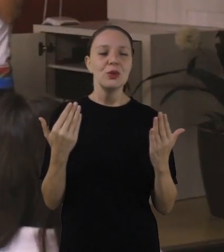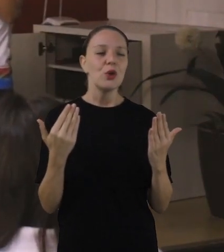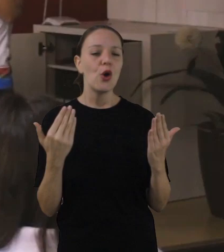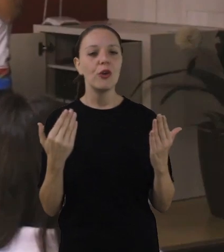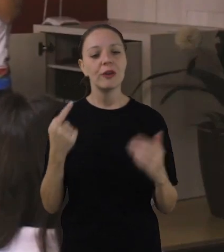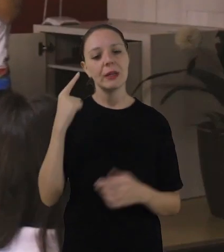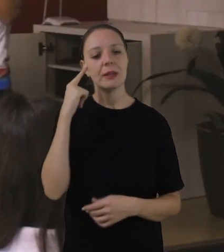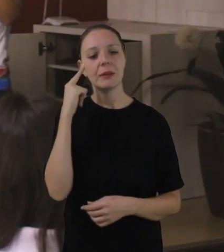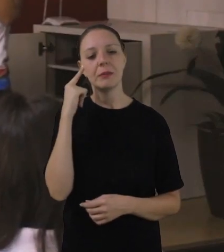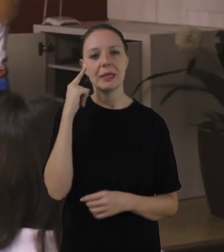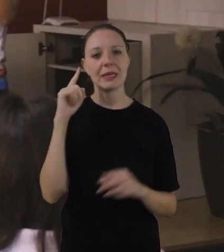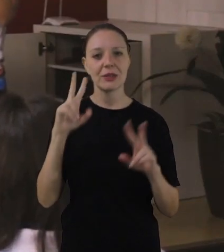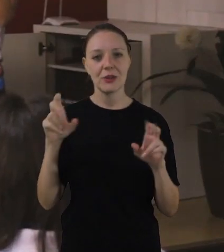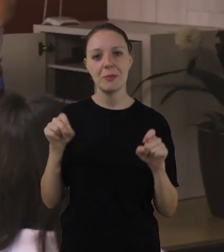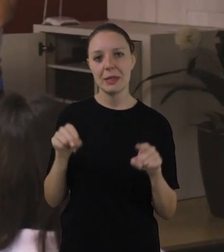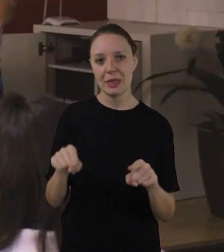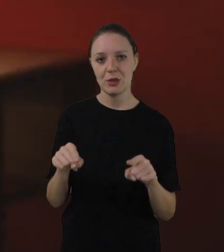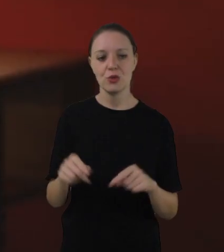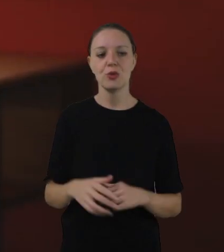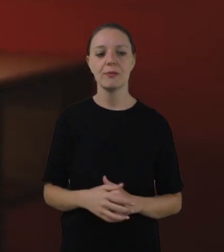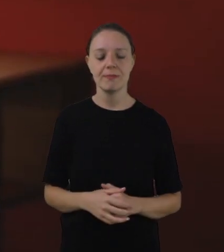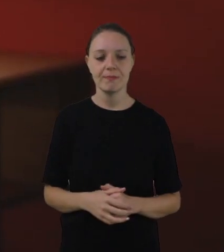com essa coisa